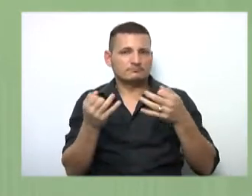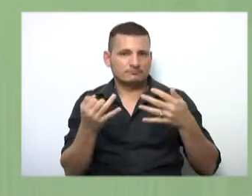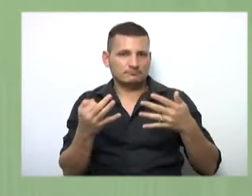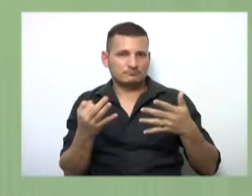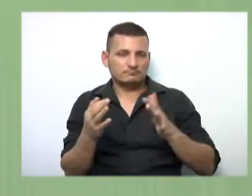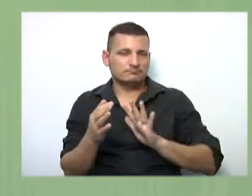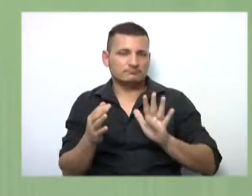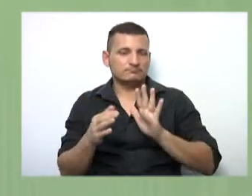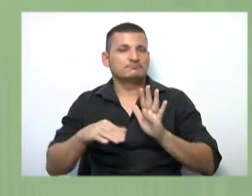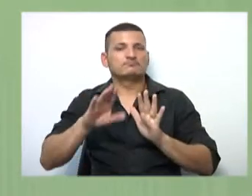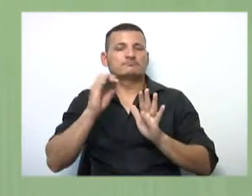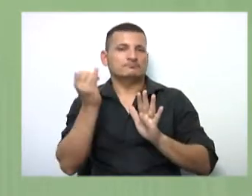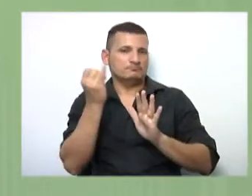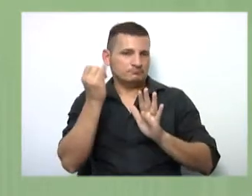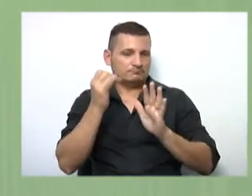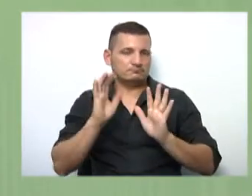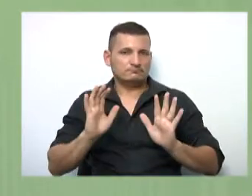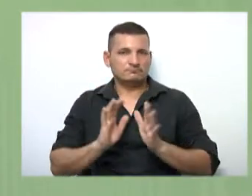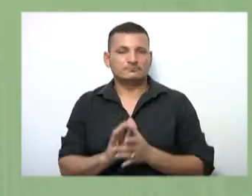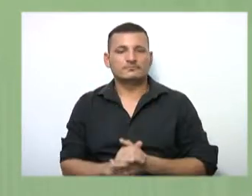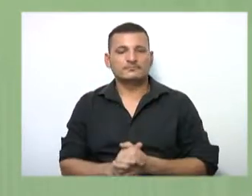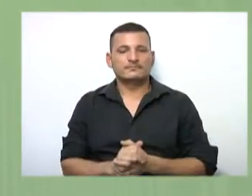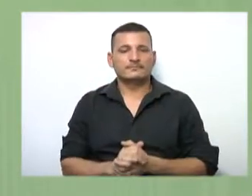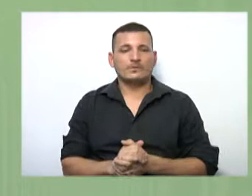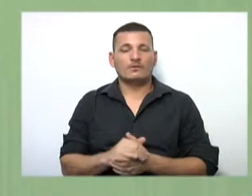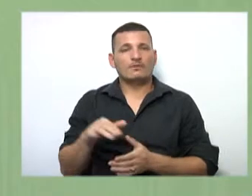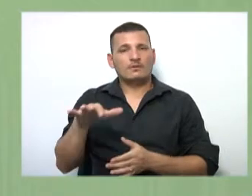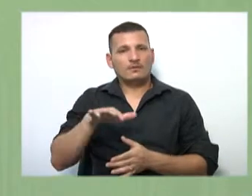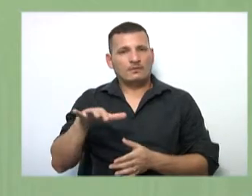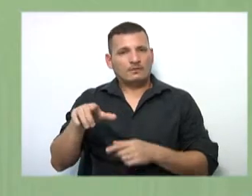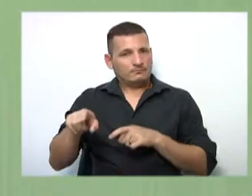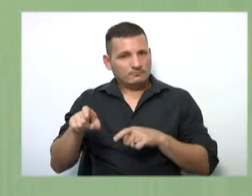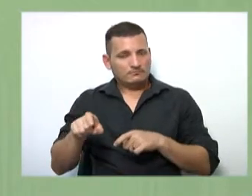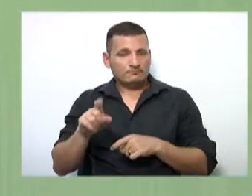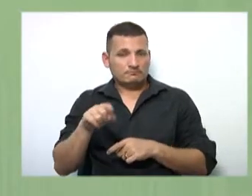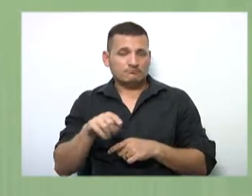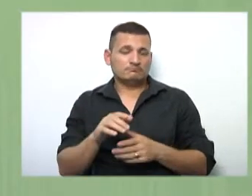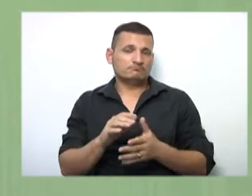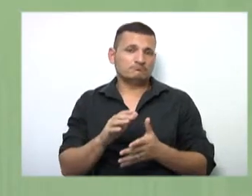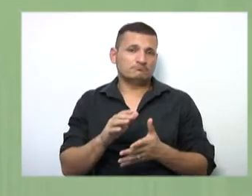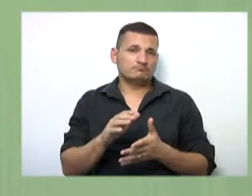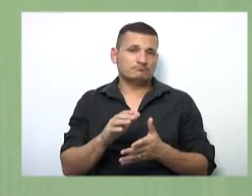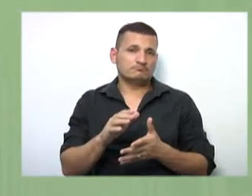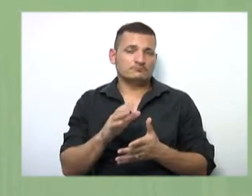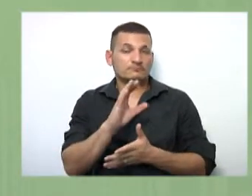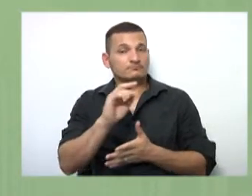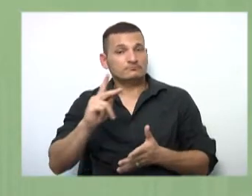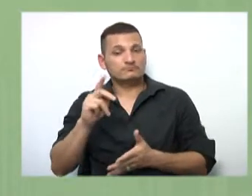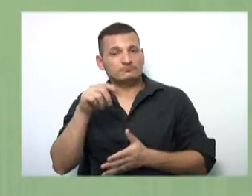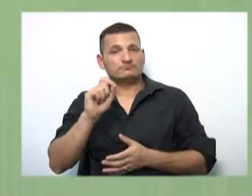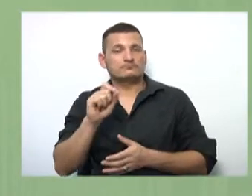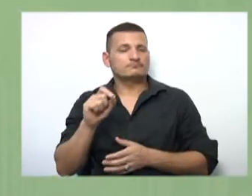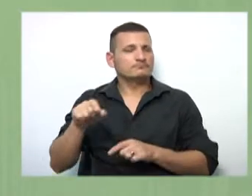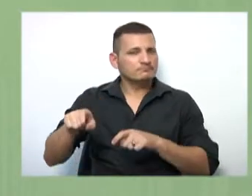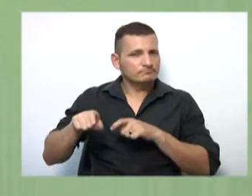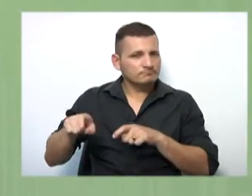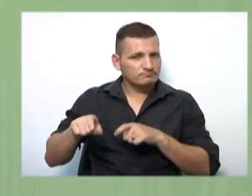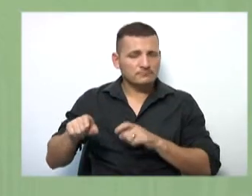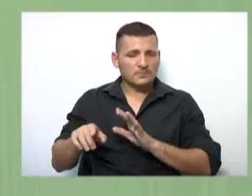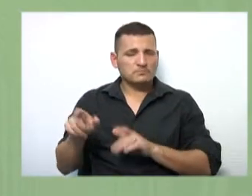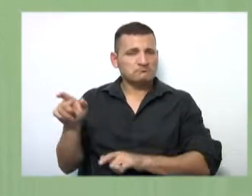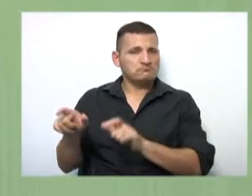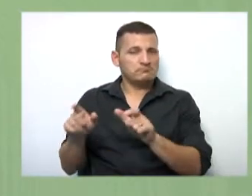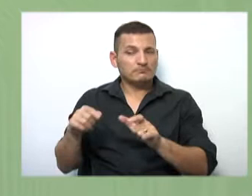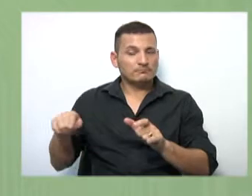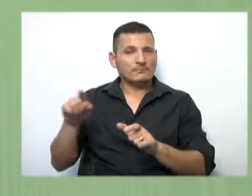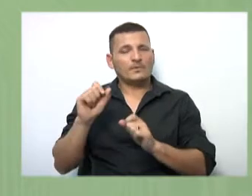pelos pontos mais importantes. Então, o ramo agropecuário é formado pelas cooperativas de produtores rurais. Esses produtores podem mexer